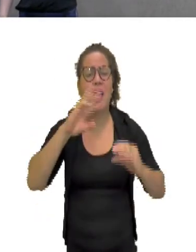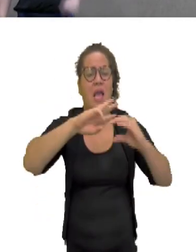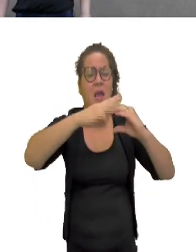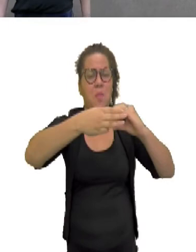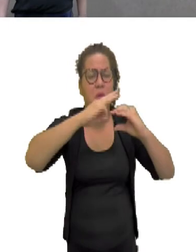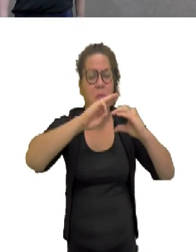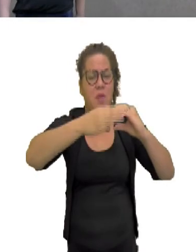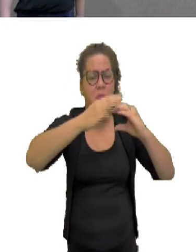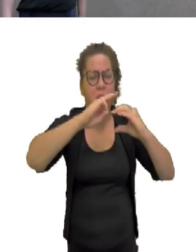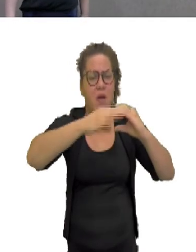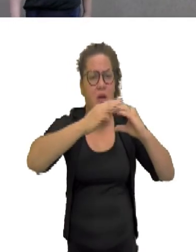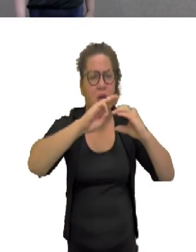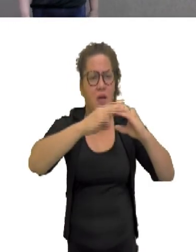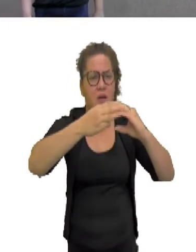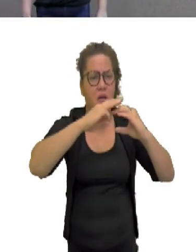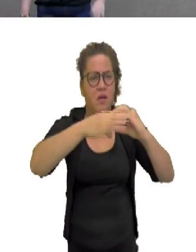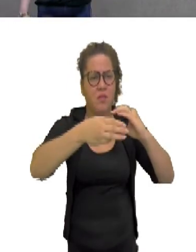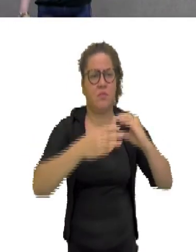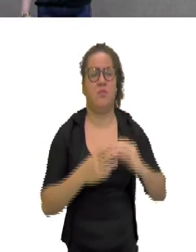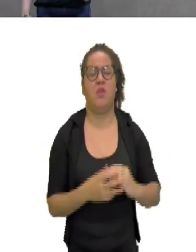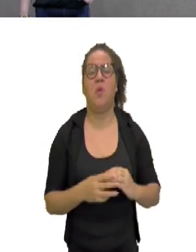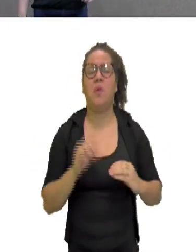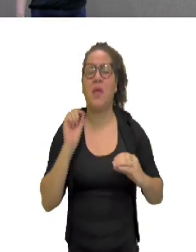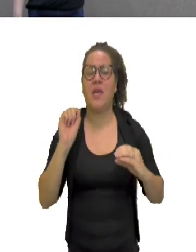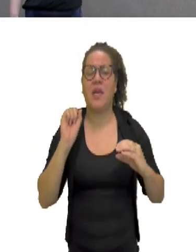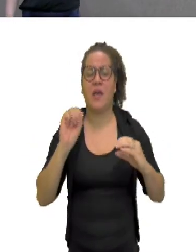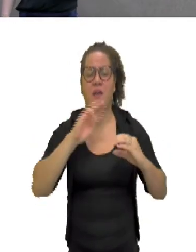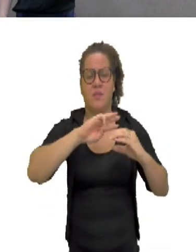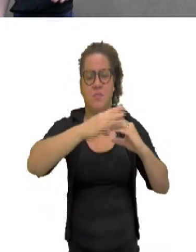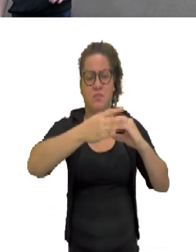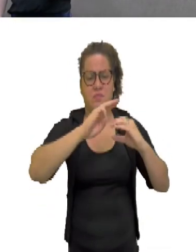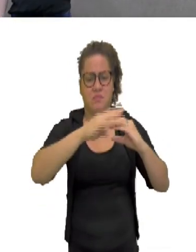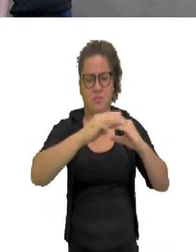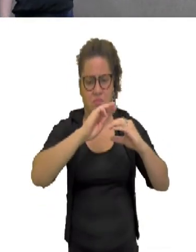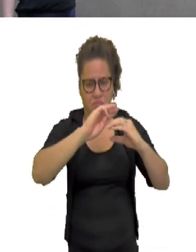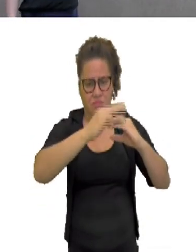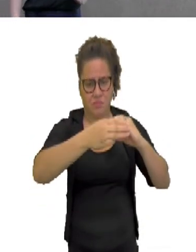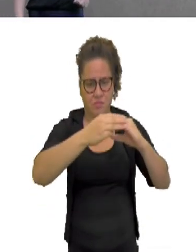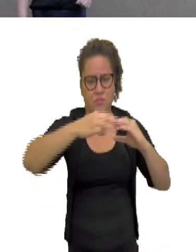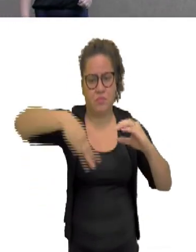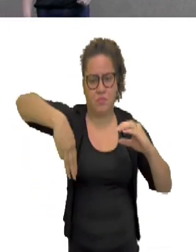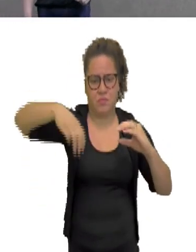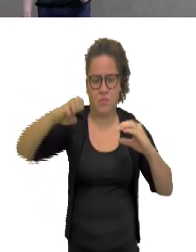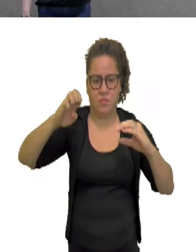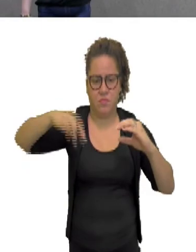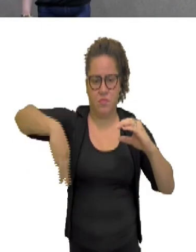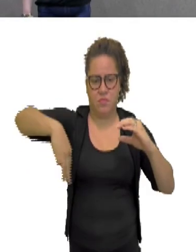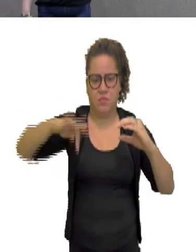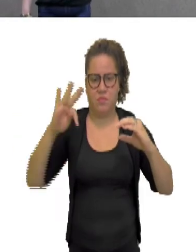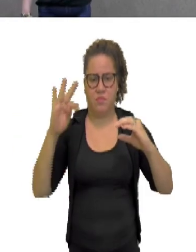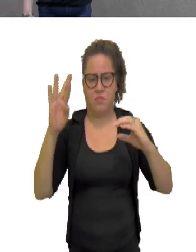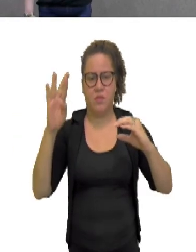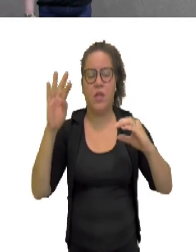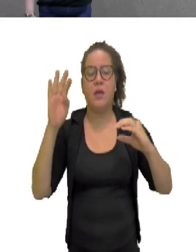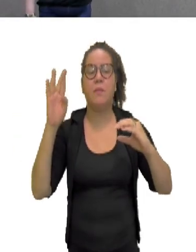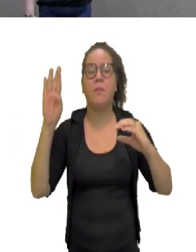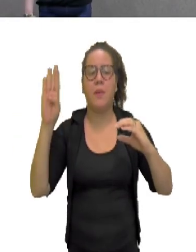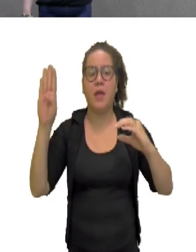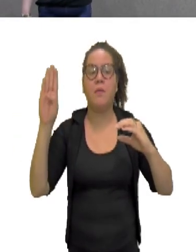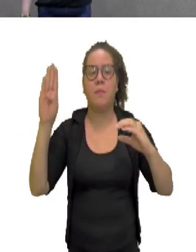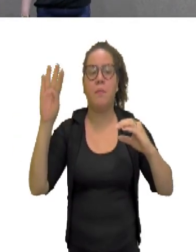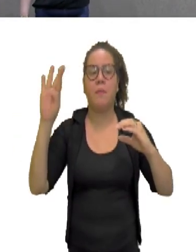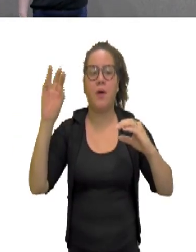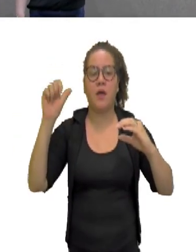a parte externa que envolve e protege a célula, o citoplasma. Nele estão as